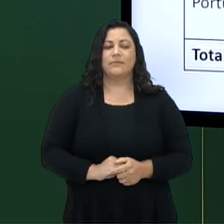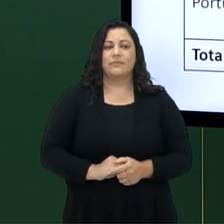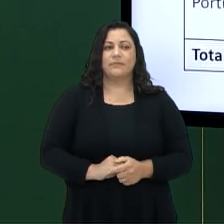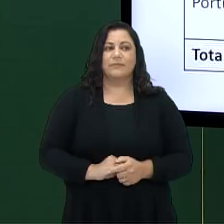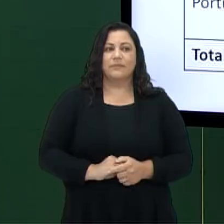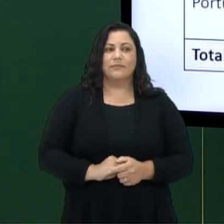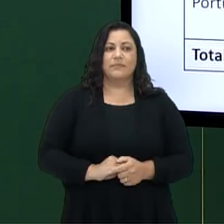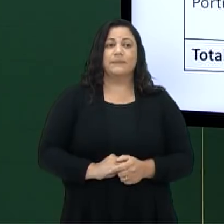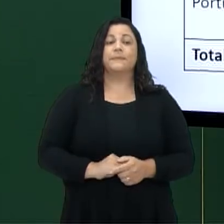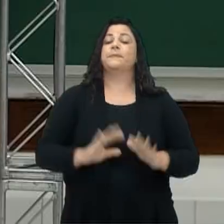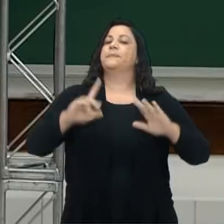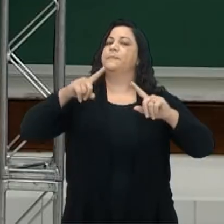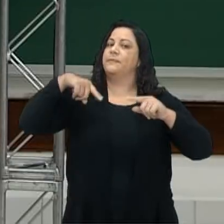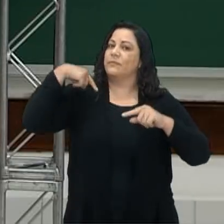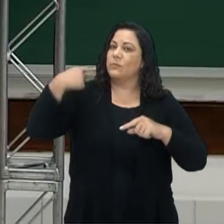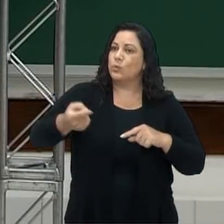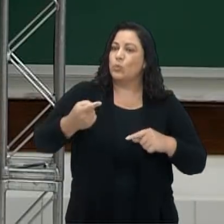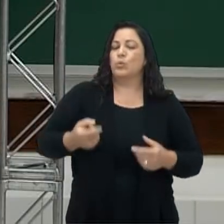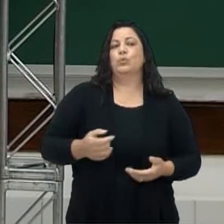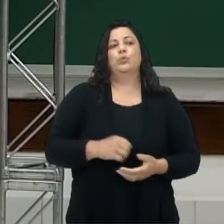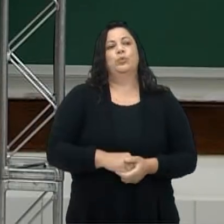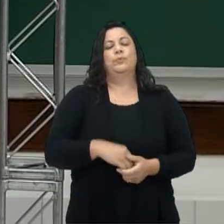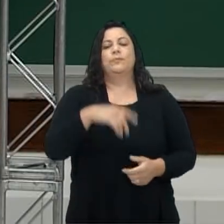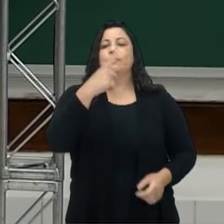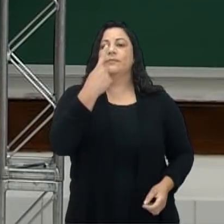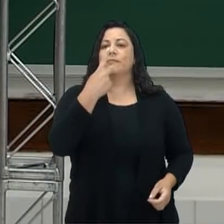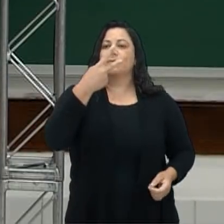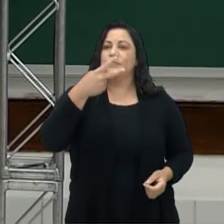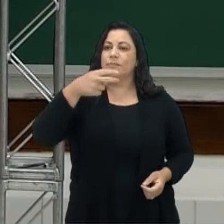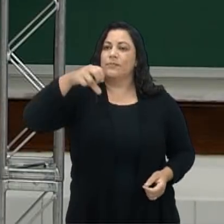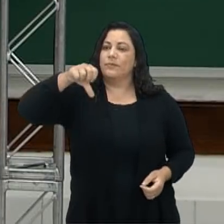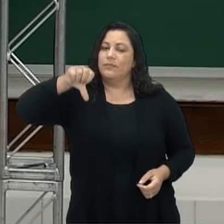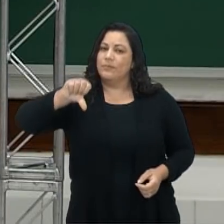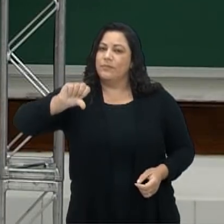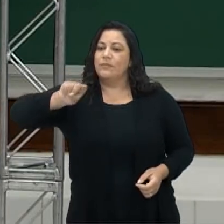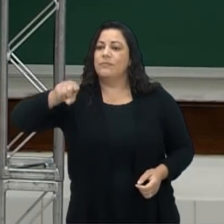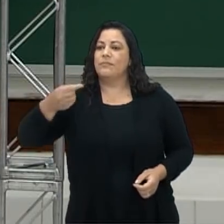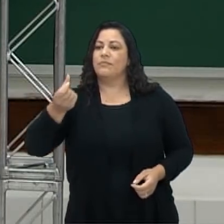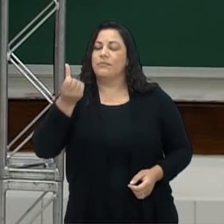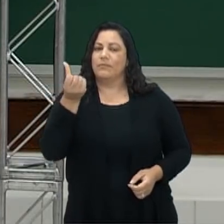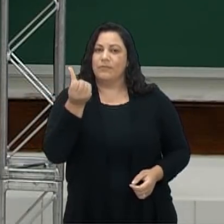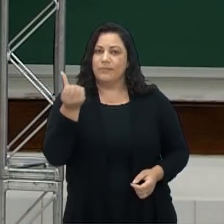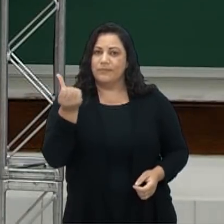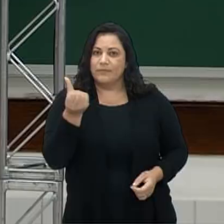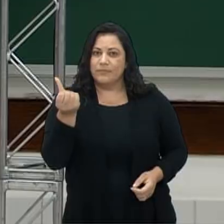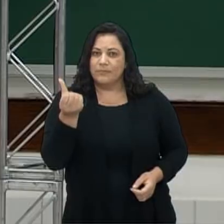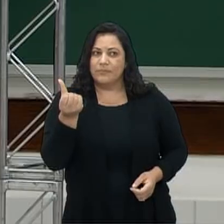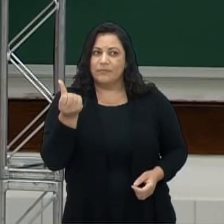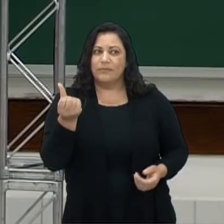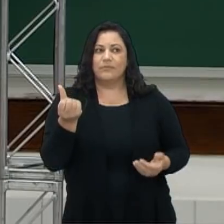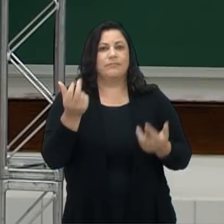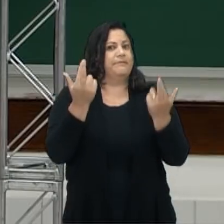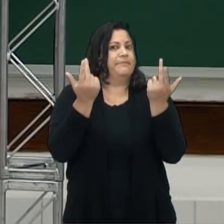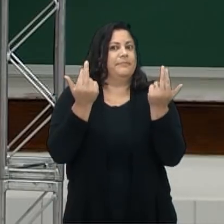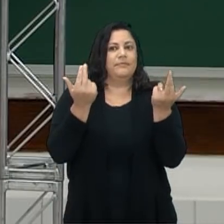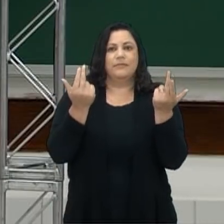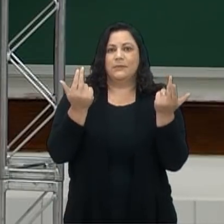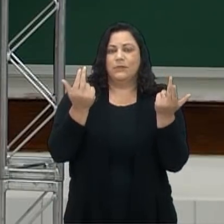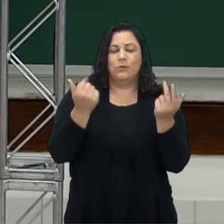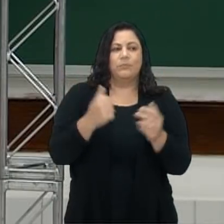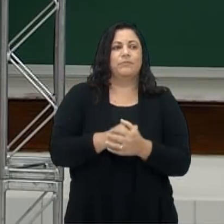30%. O próximo setor vai ser 129,6 graus, tá? Então, mesma ideia.